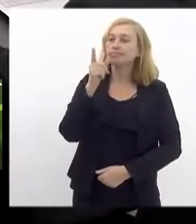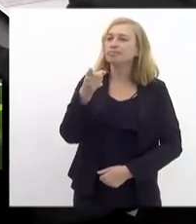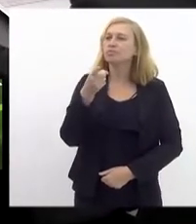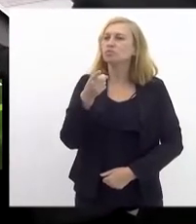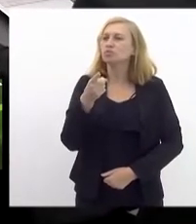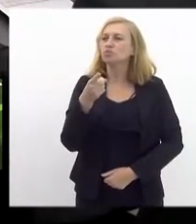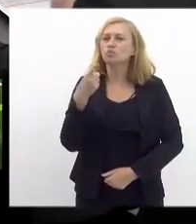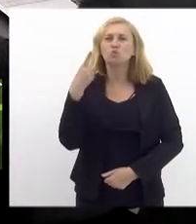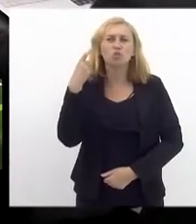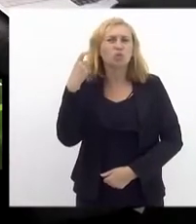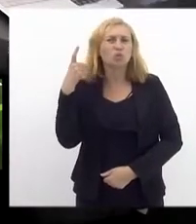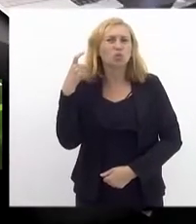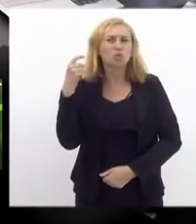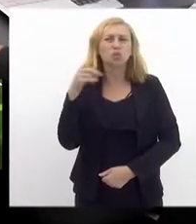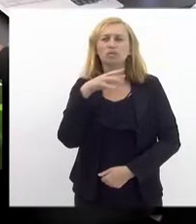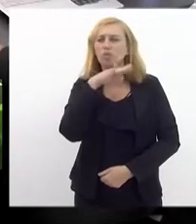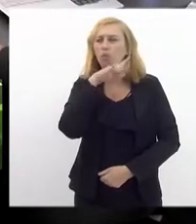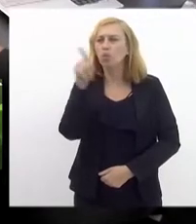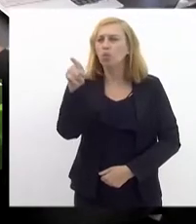não está muito bom.